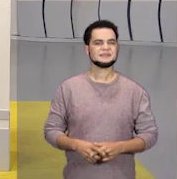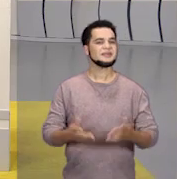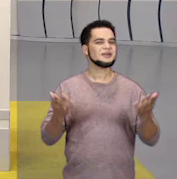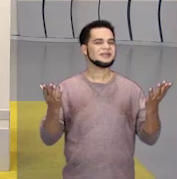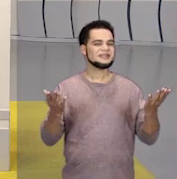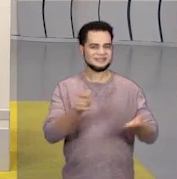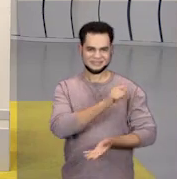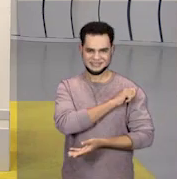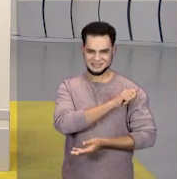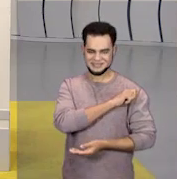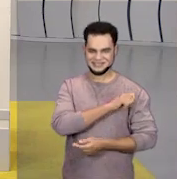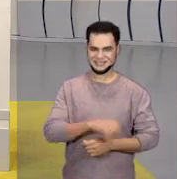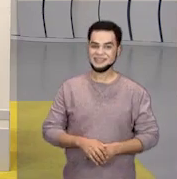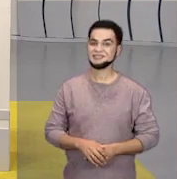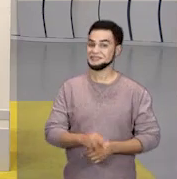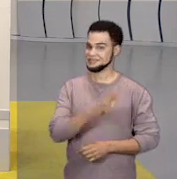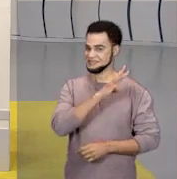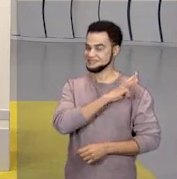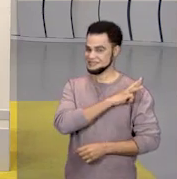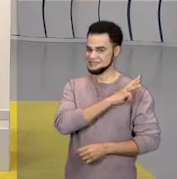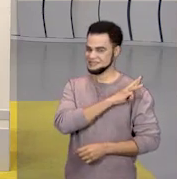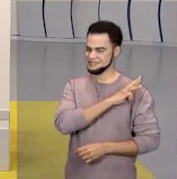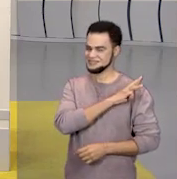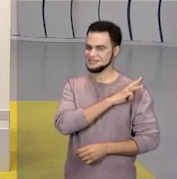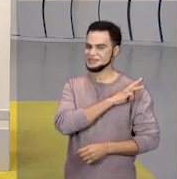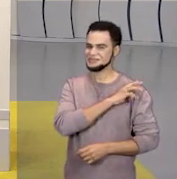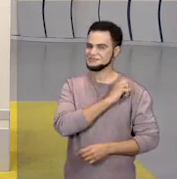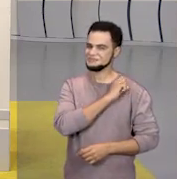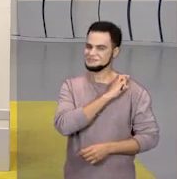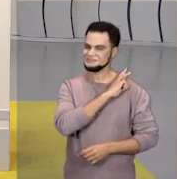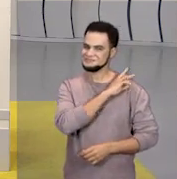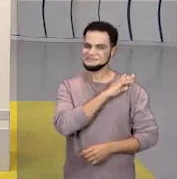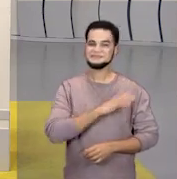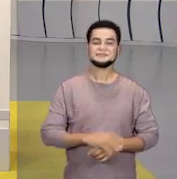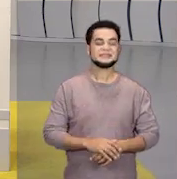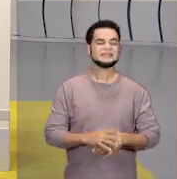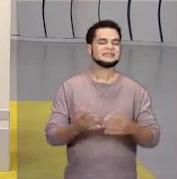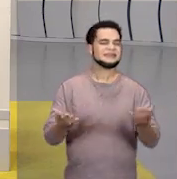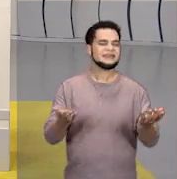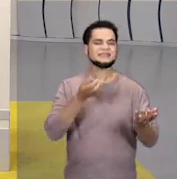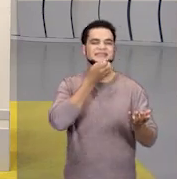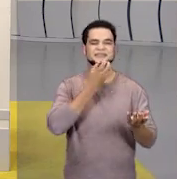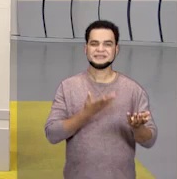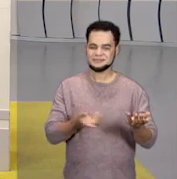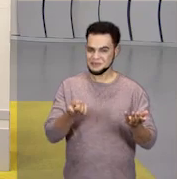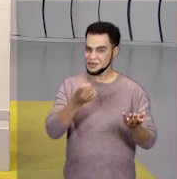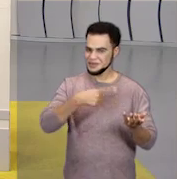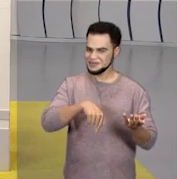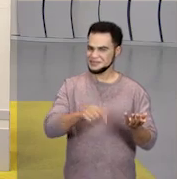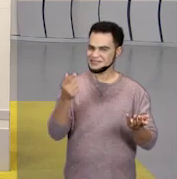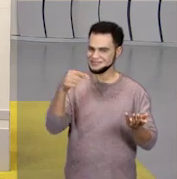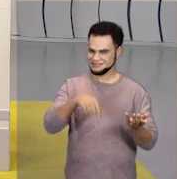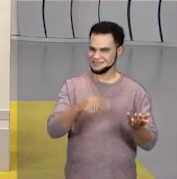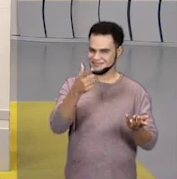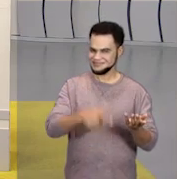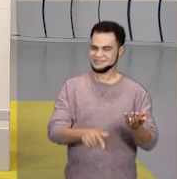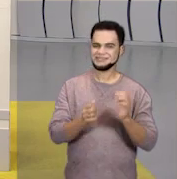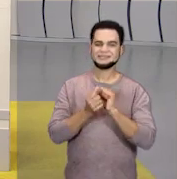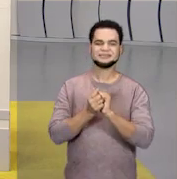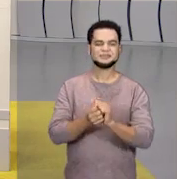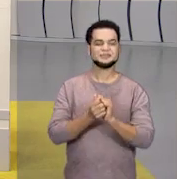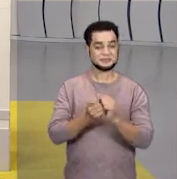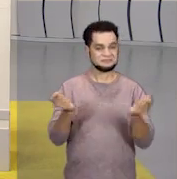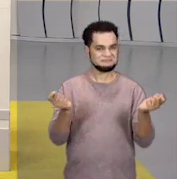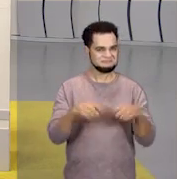aí, estudante do terceiro ano do ensino médio? Que bom estarmos mais uma vez aqui juntos para poder